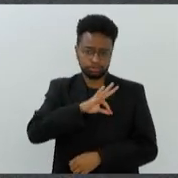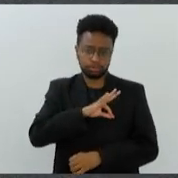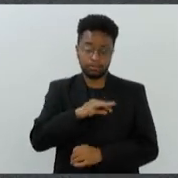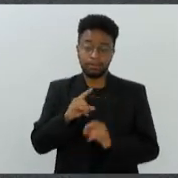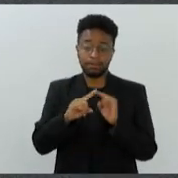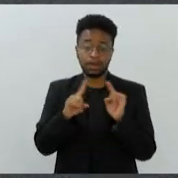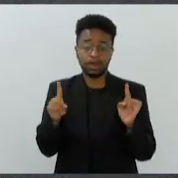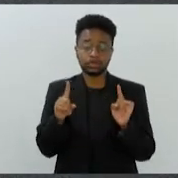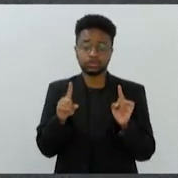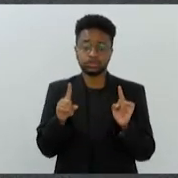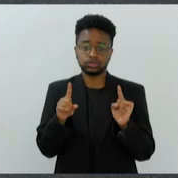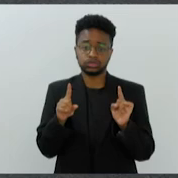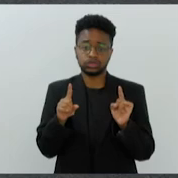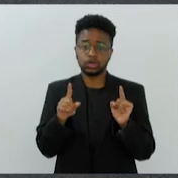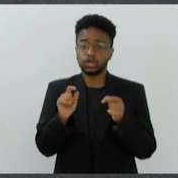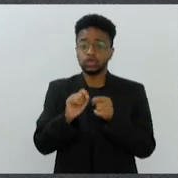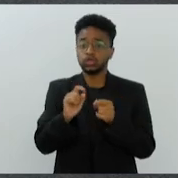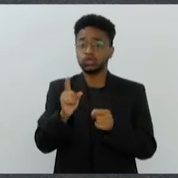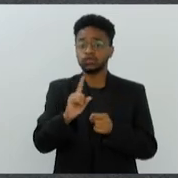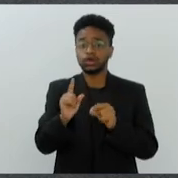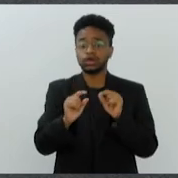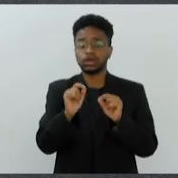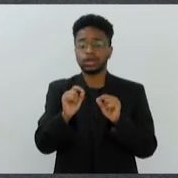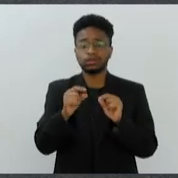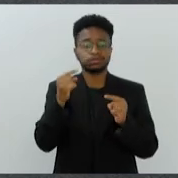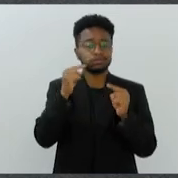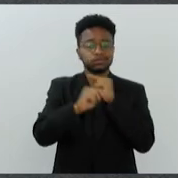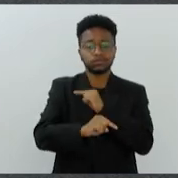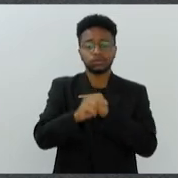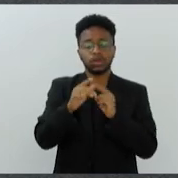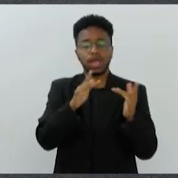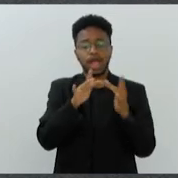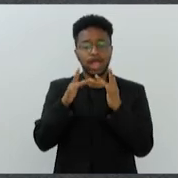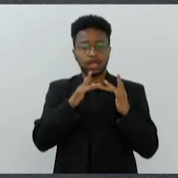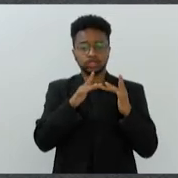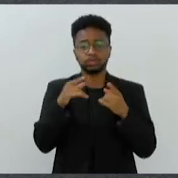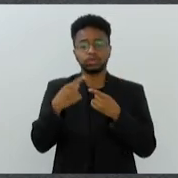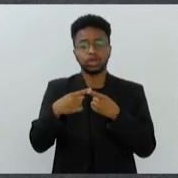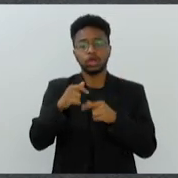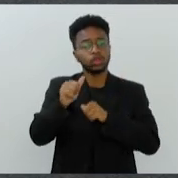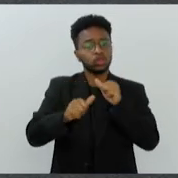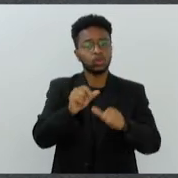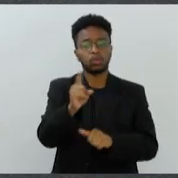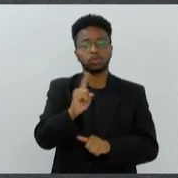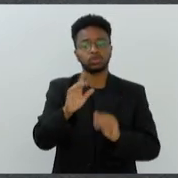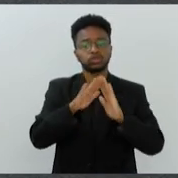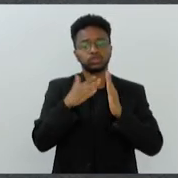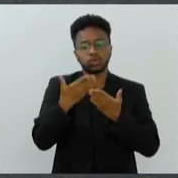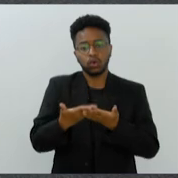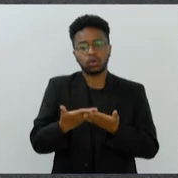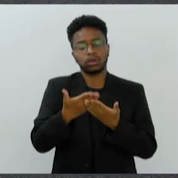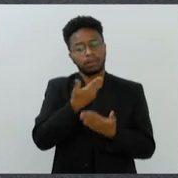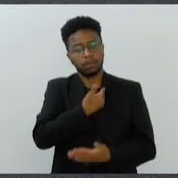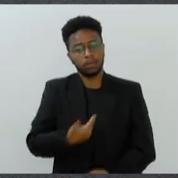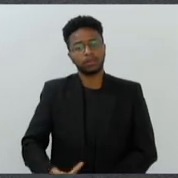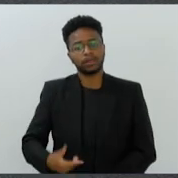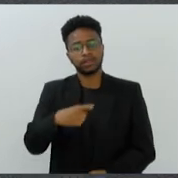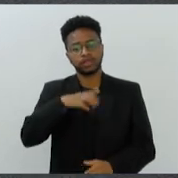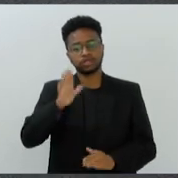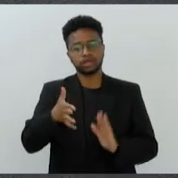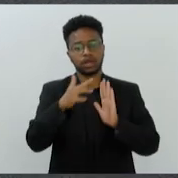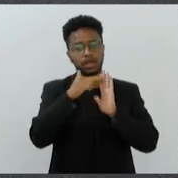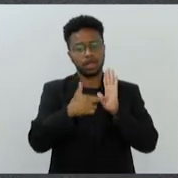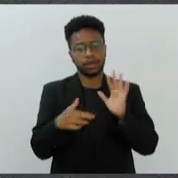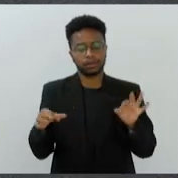deputado Serafini, não faz parte da rede. Você não está transformando uma escola da rede, que tem regras claras,